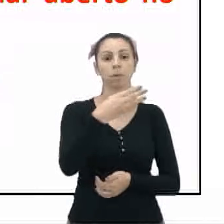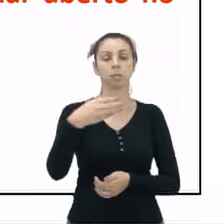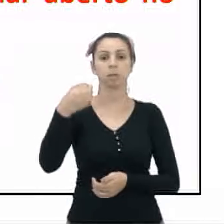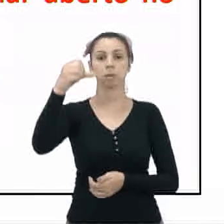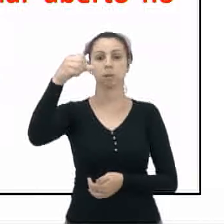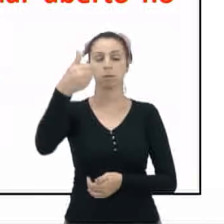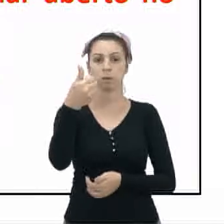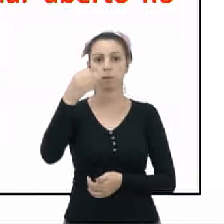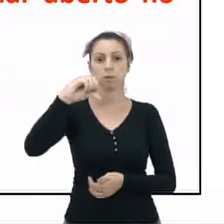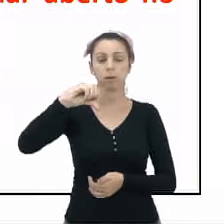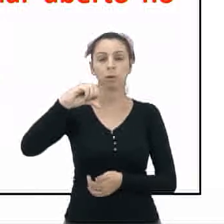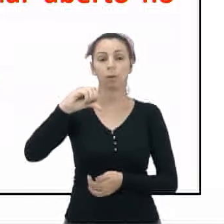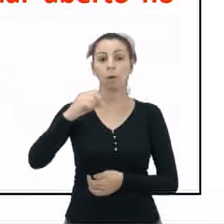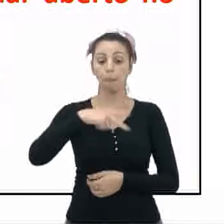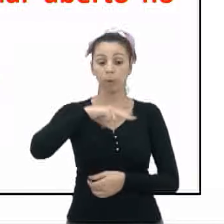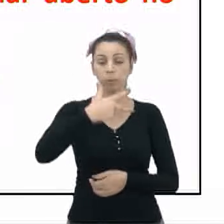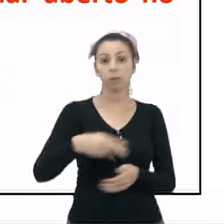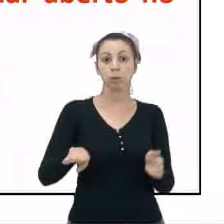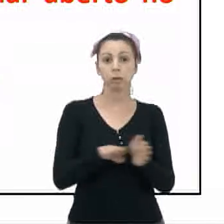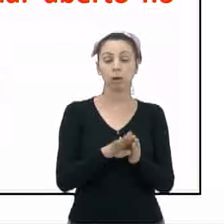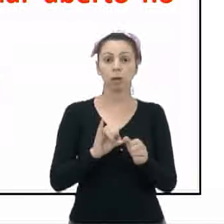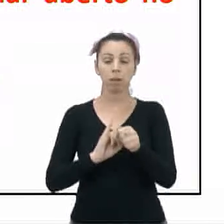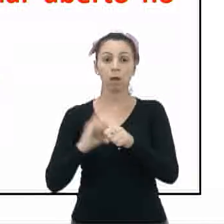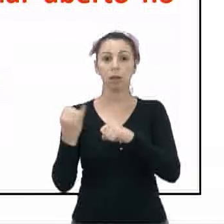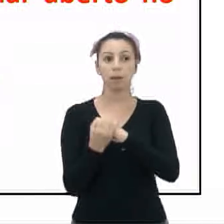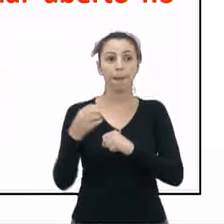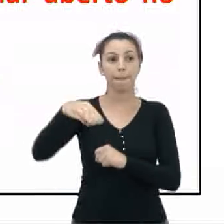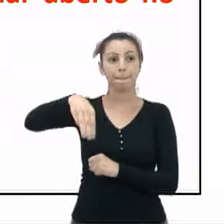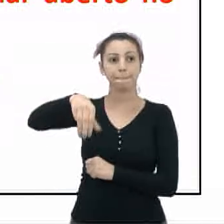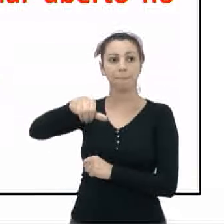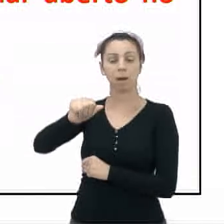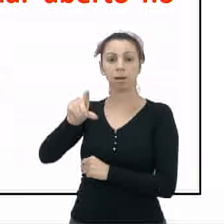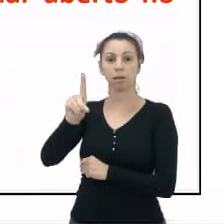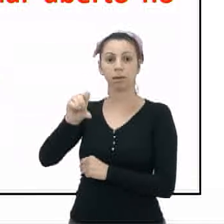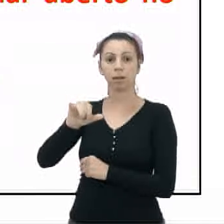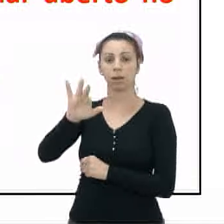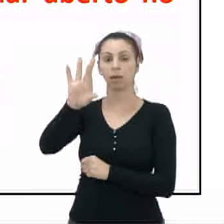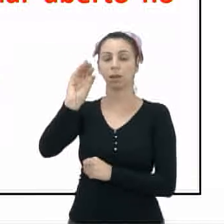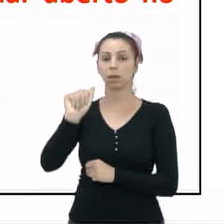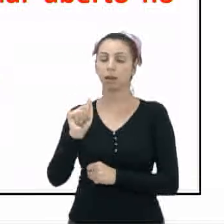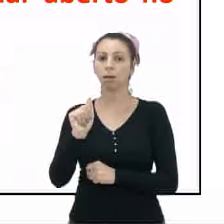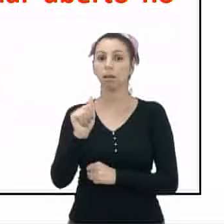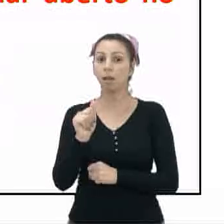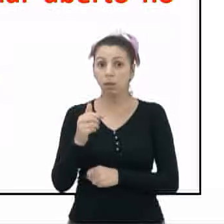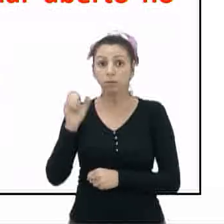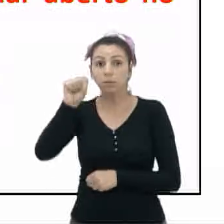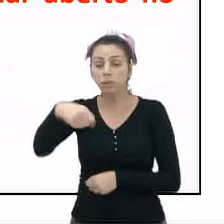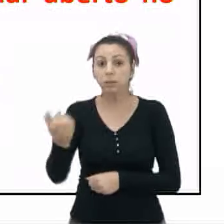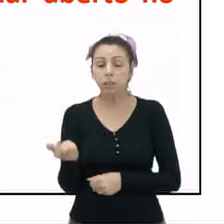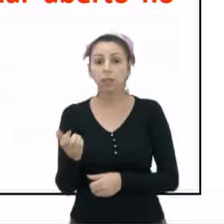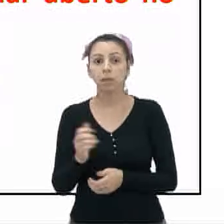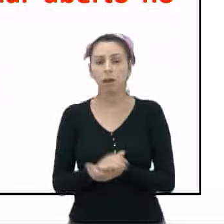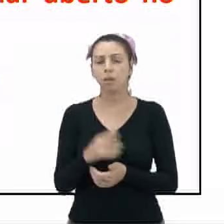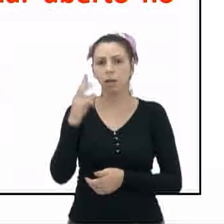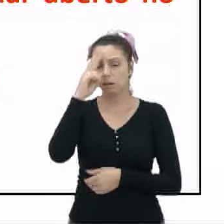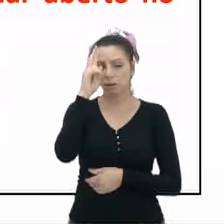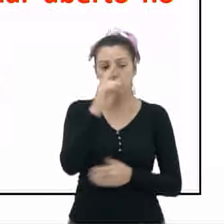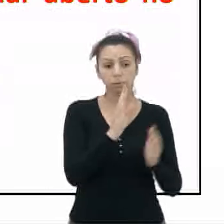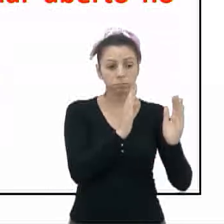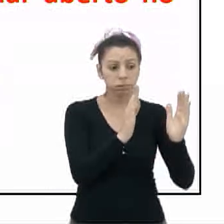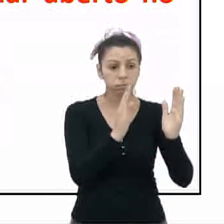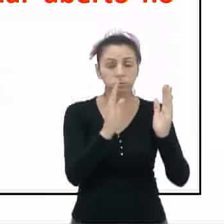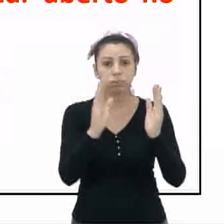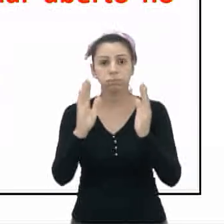portugueses chegam à Ilha de Madeira? Verdadeiro, a gente não viu agora há pouco a cronologia que eu coloquei para vocês e fui detalhando cada um dos tópicos do